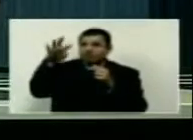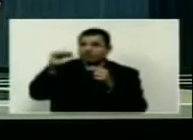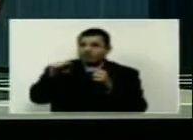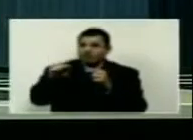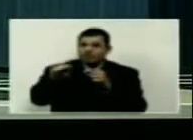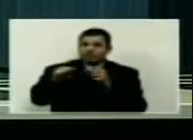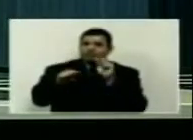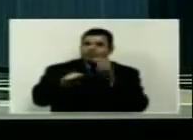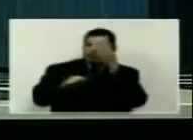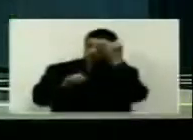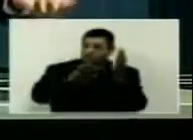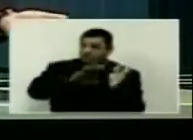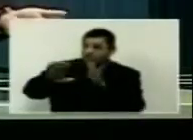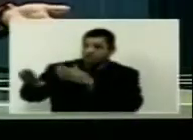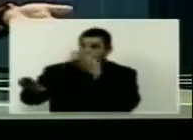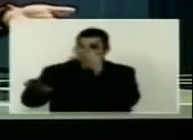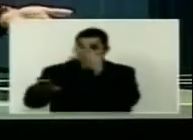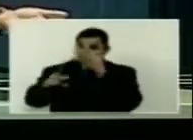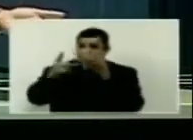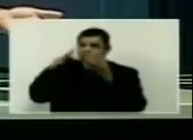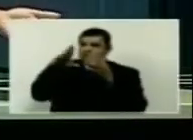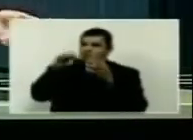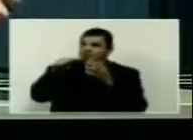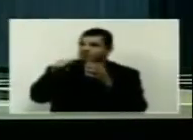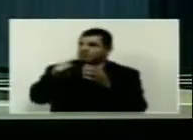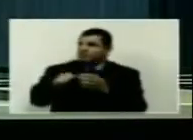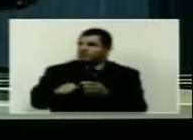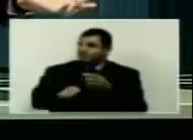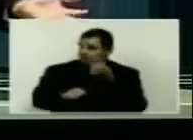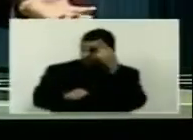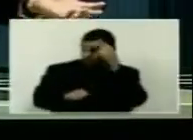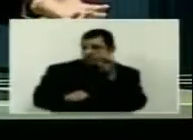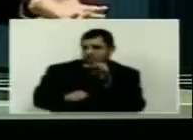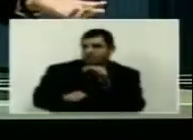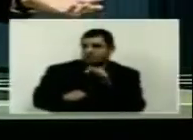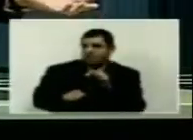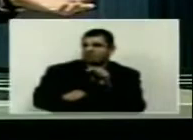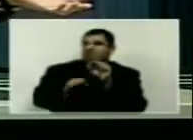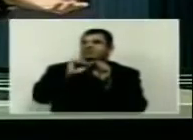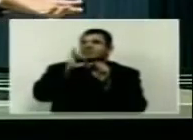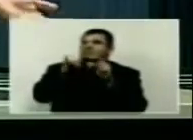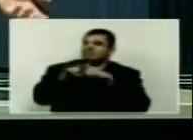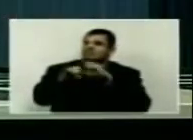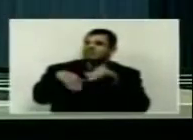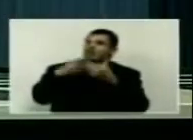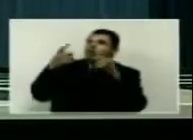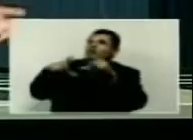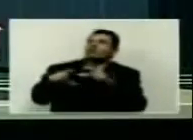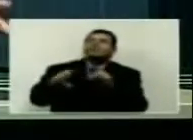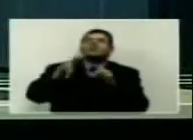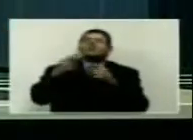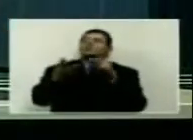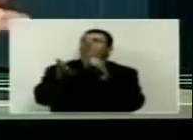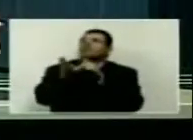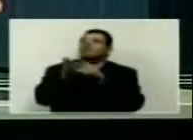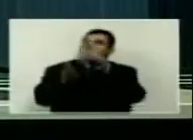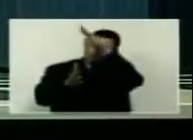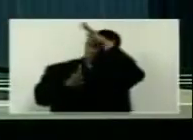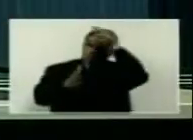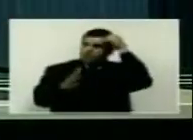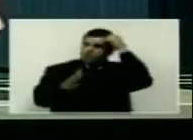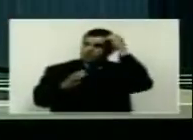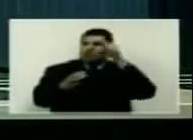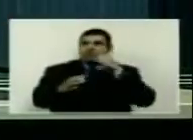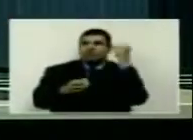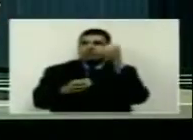Leste que sai da captação do Proama. Porque se tem, eu estou errado. Ou não é verdade que o Amazonas